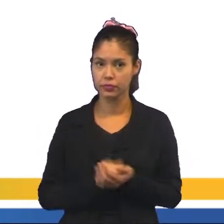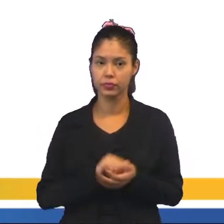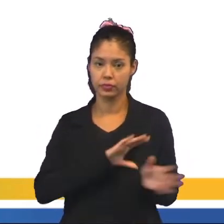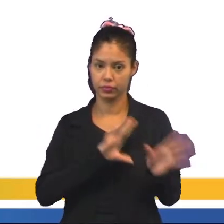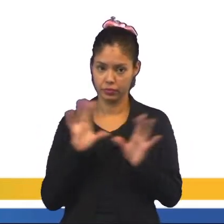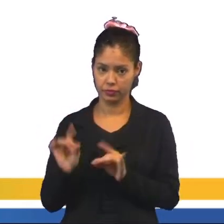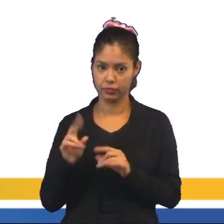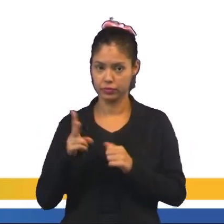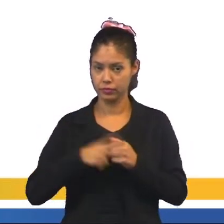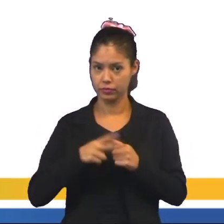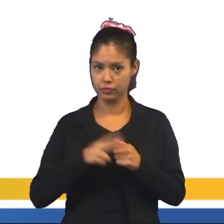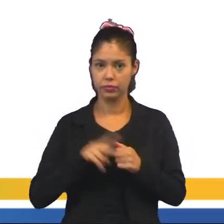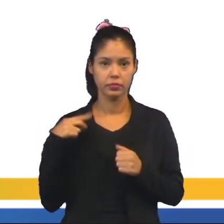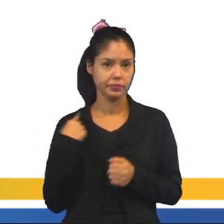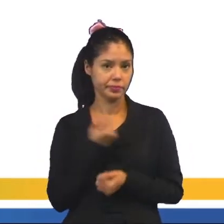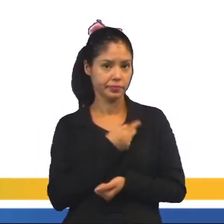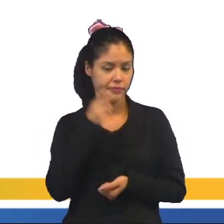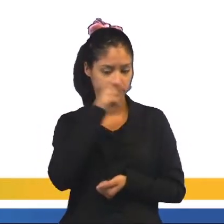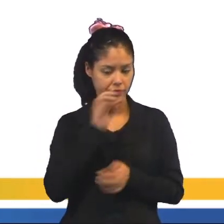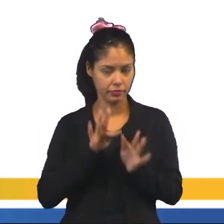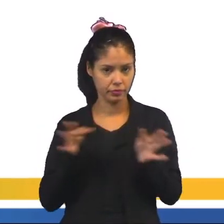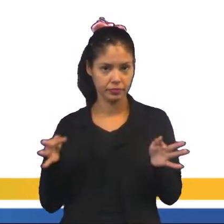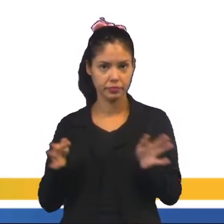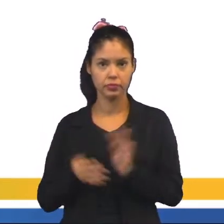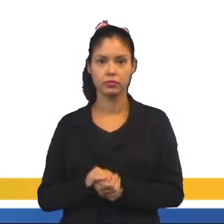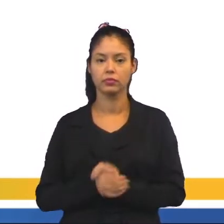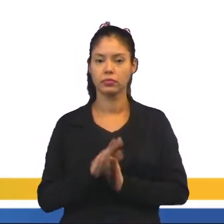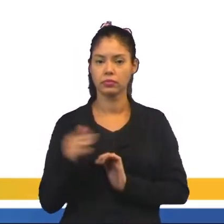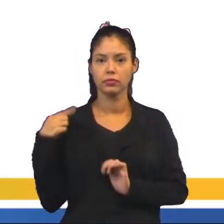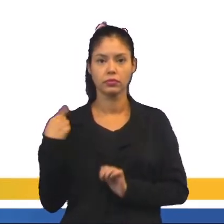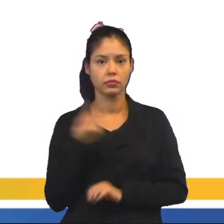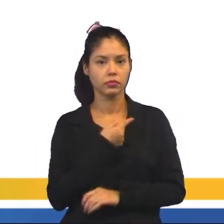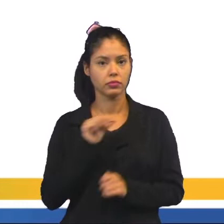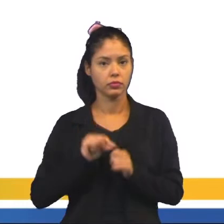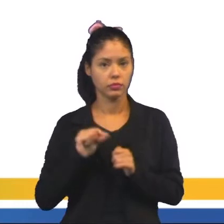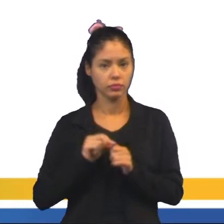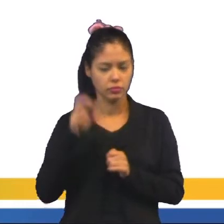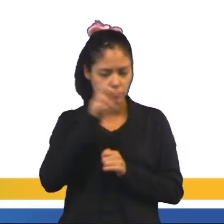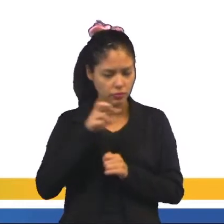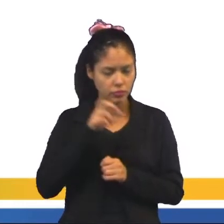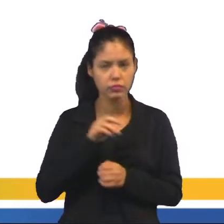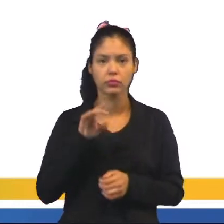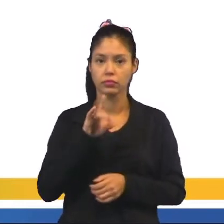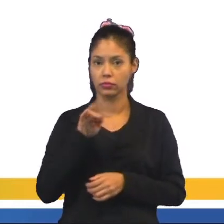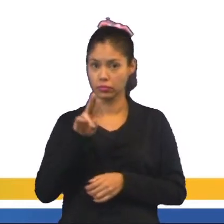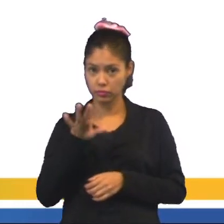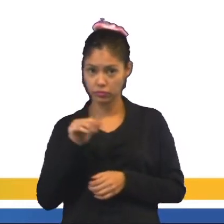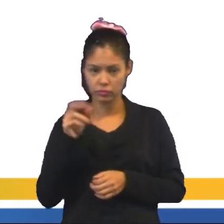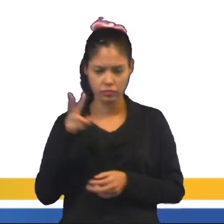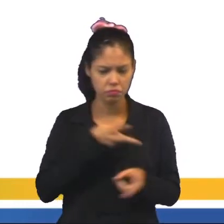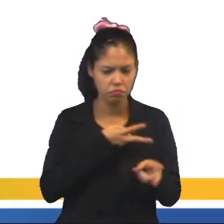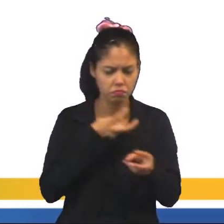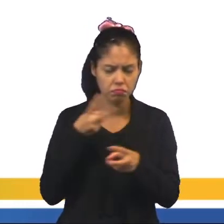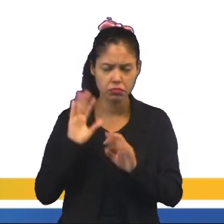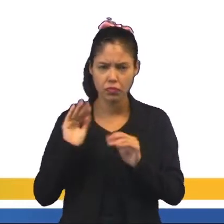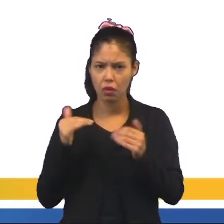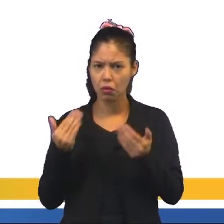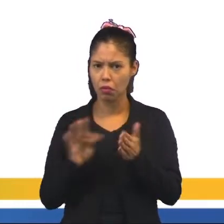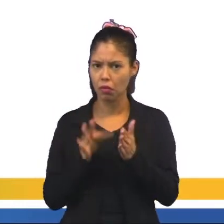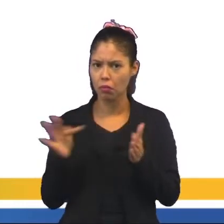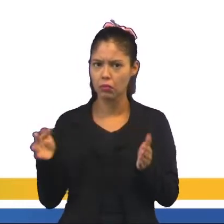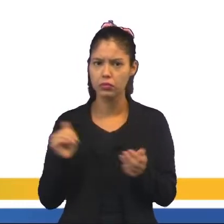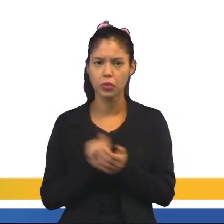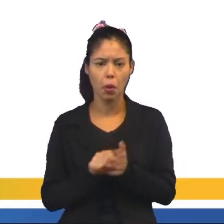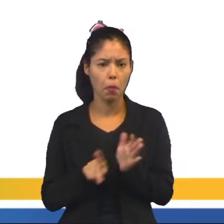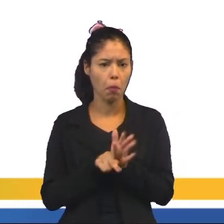porque através do verbo que nós analisamos a oração né quando a gente fala que fazer análise simpática ou seja verificar qual